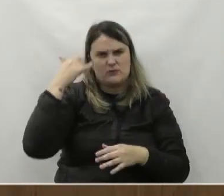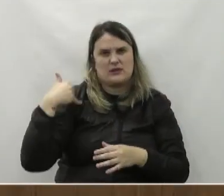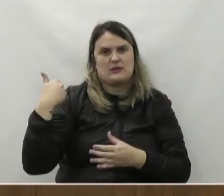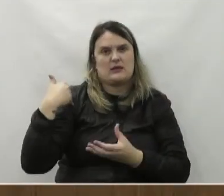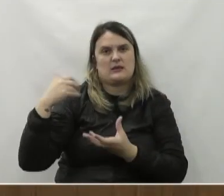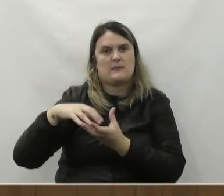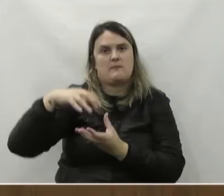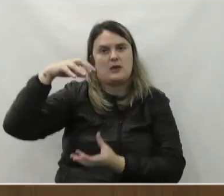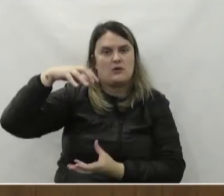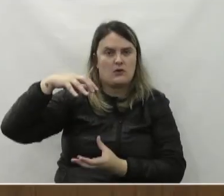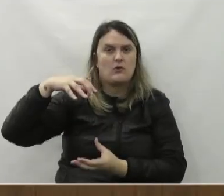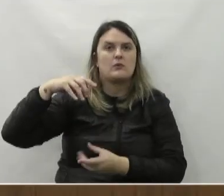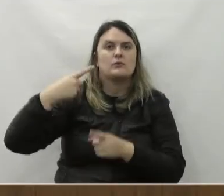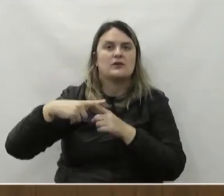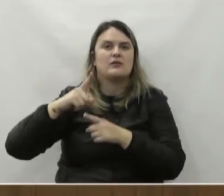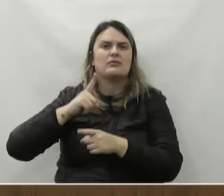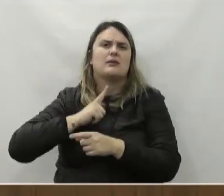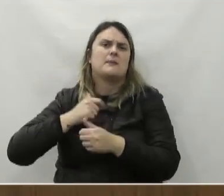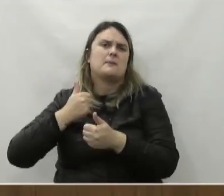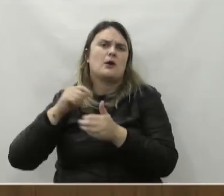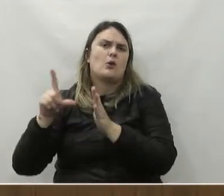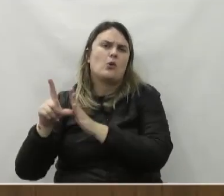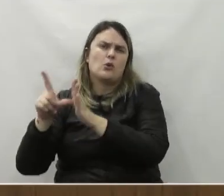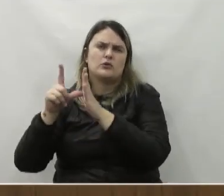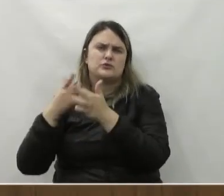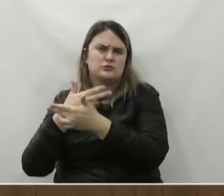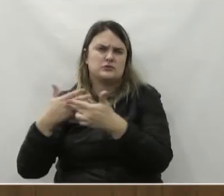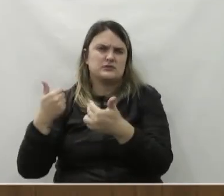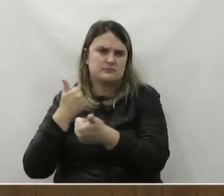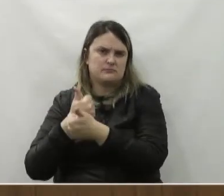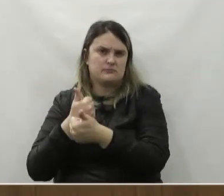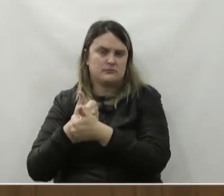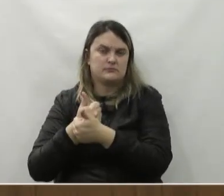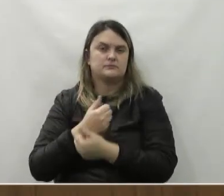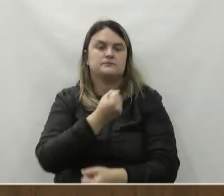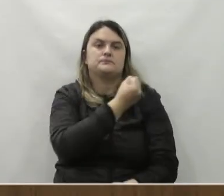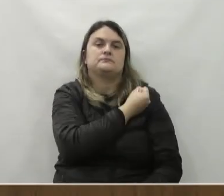clientes dos estabelecimentos próximos. Indicação número